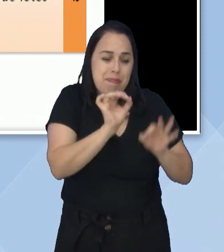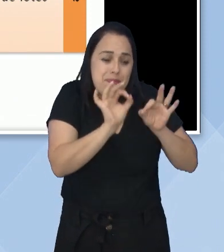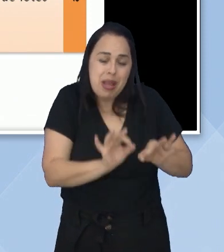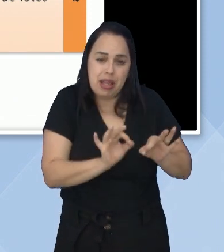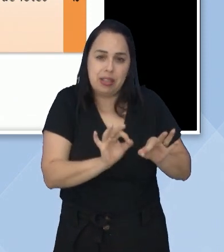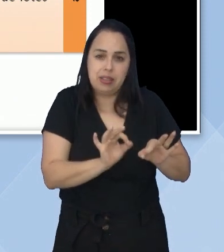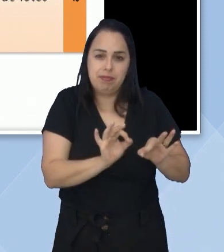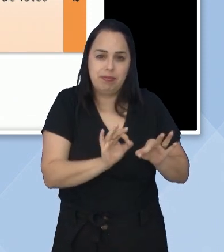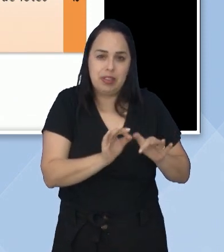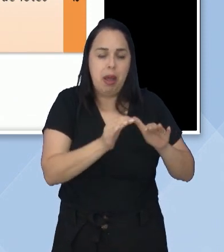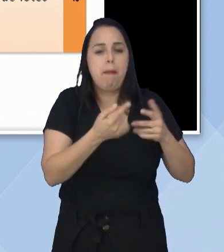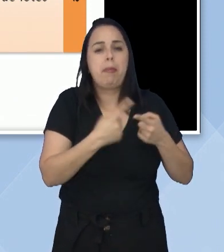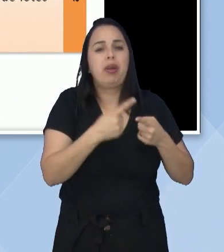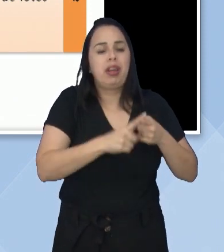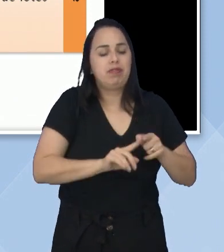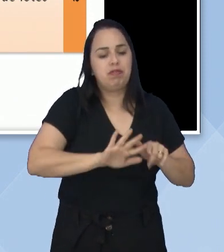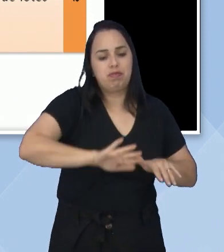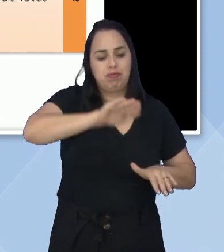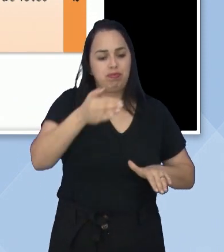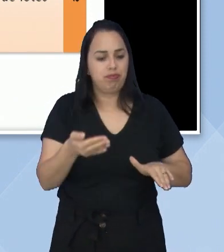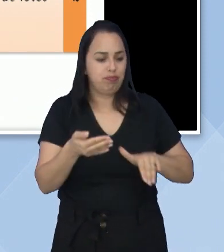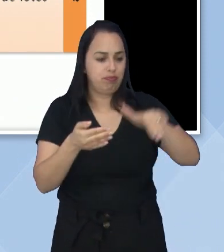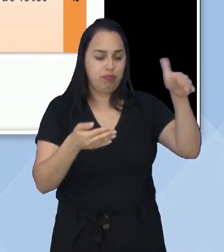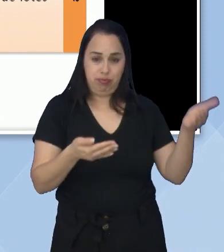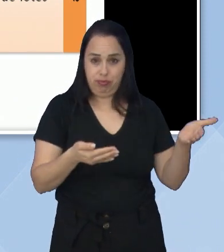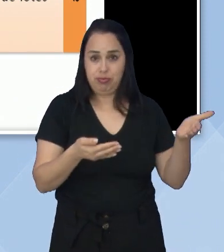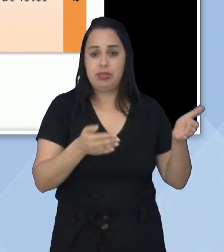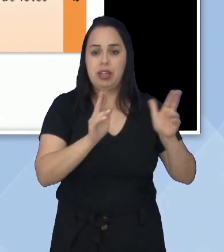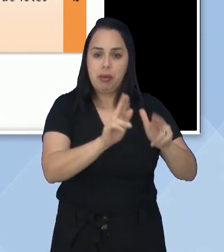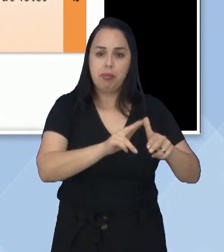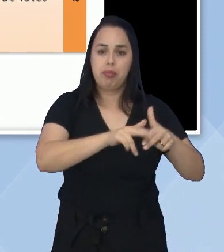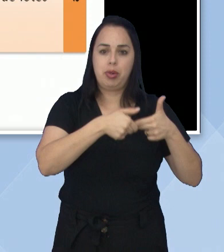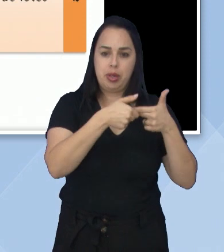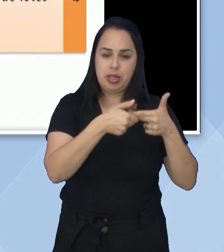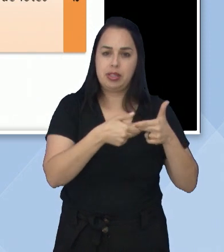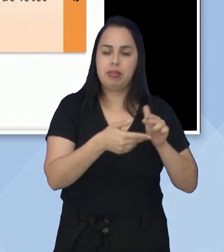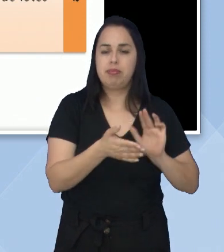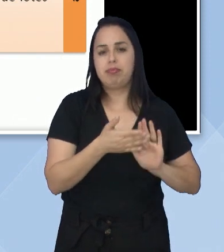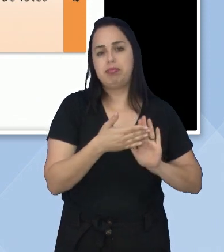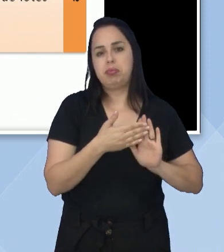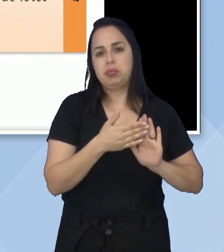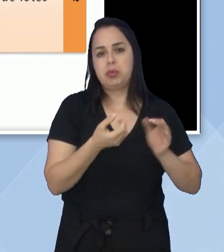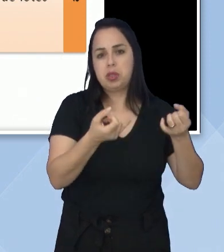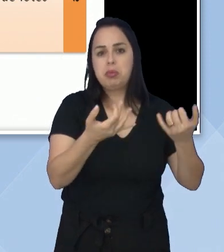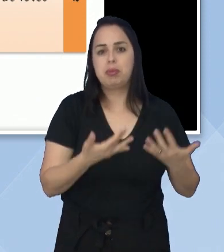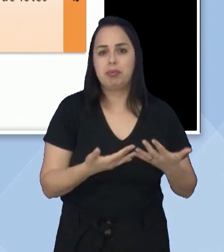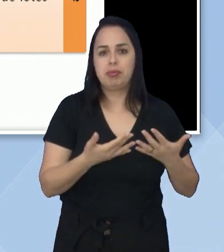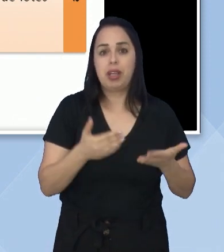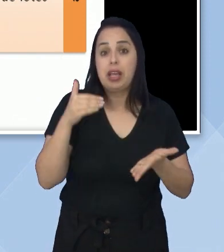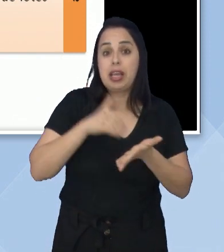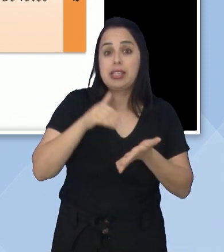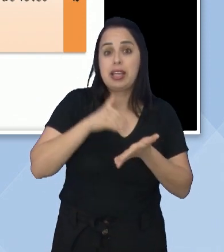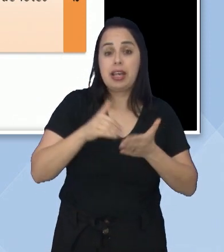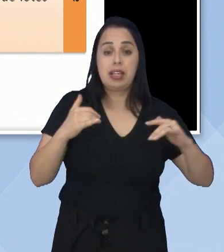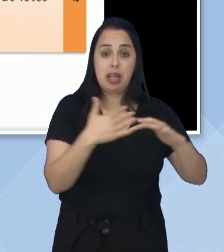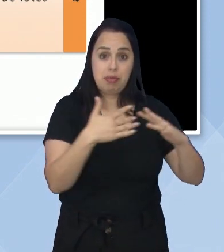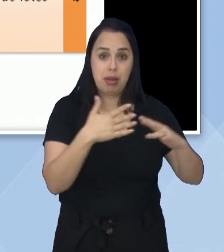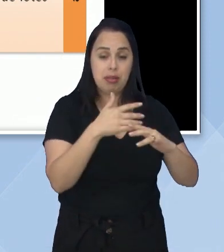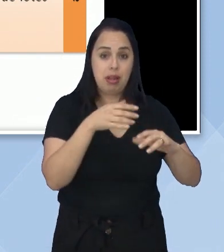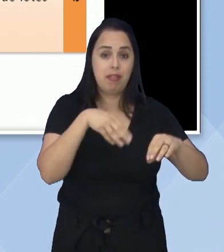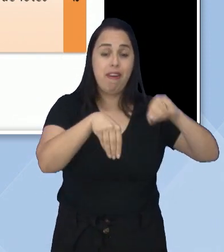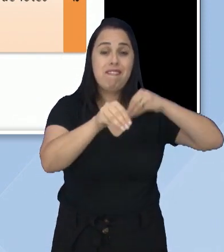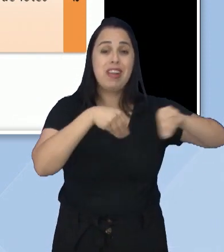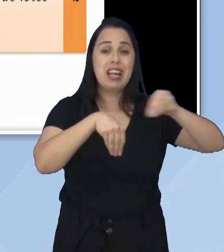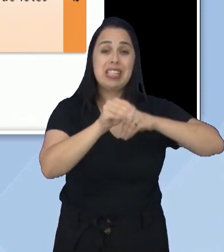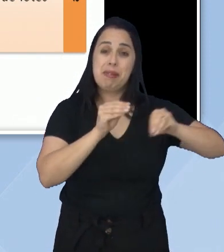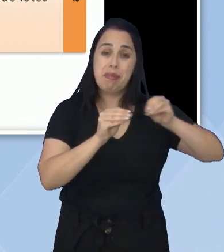atender perfeitamente o a declividade exigida então nós estamos colocando a possibilidade para que a secretaria de mobilidade possa flexibilizar